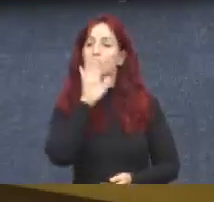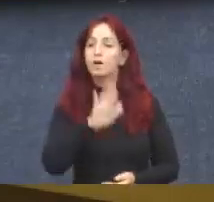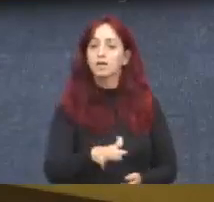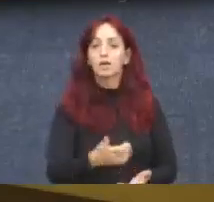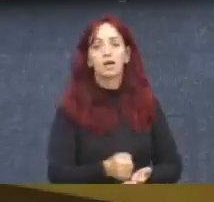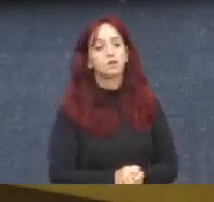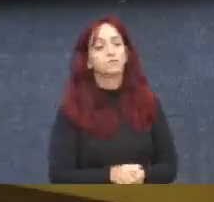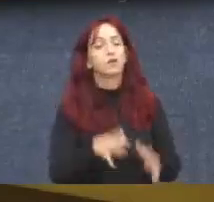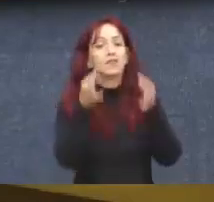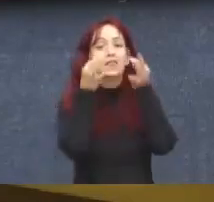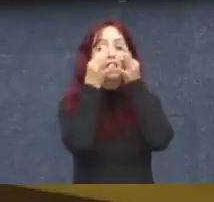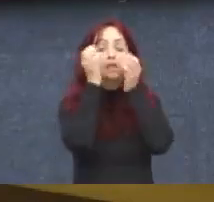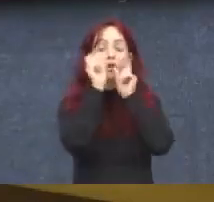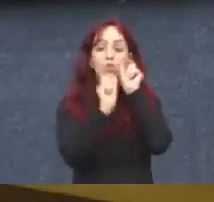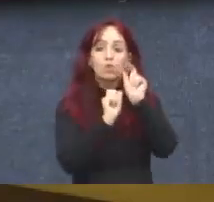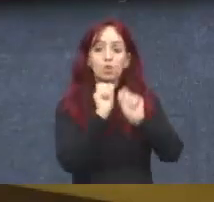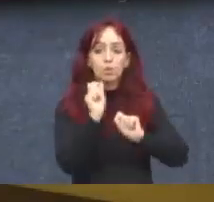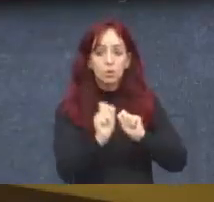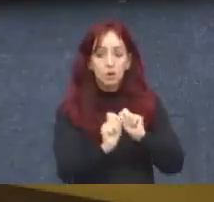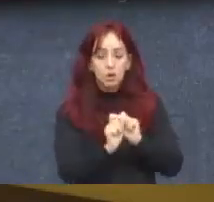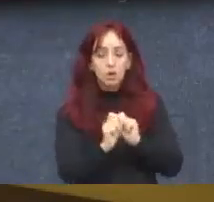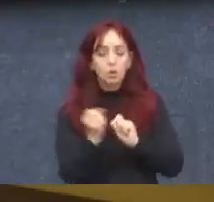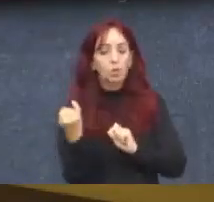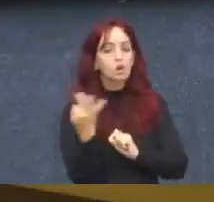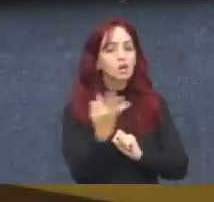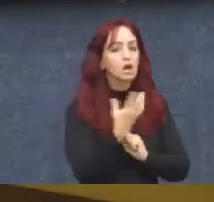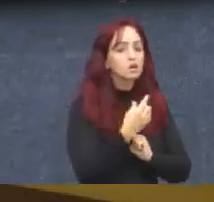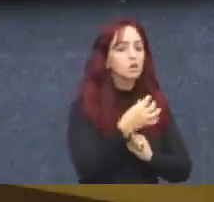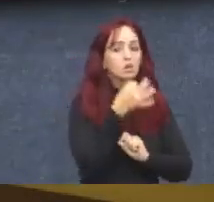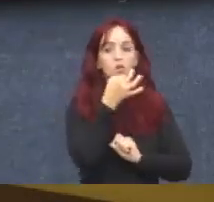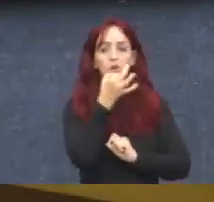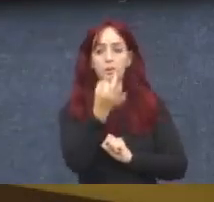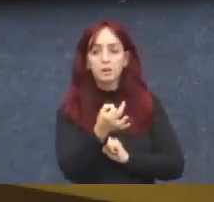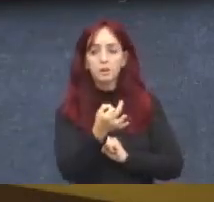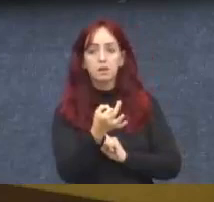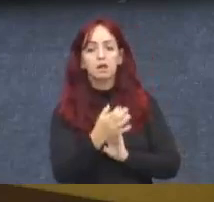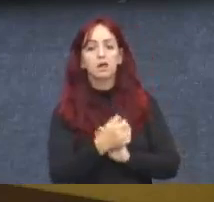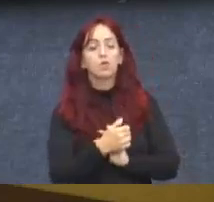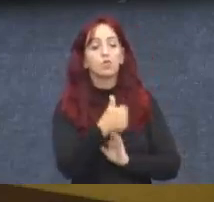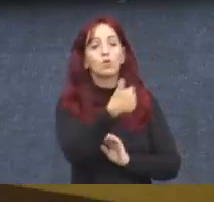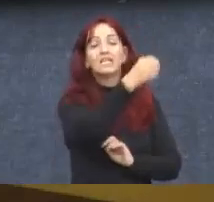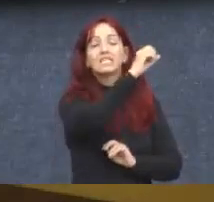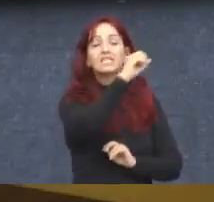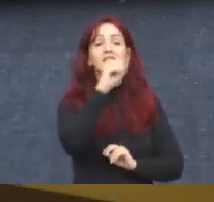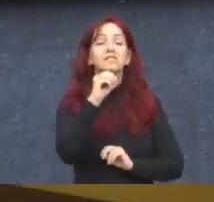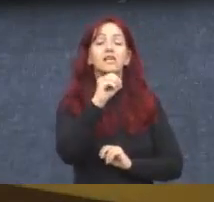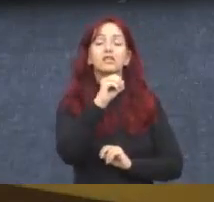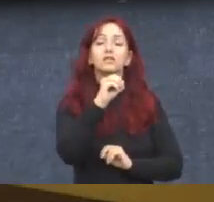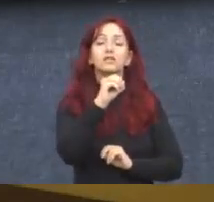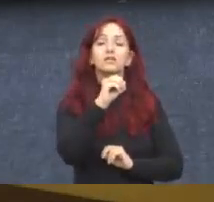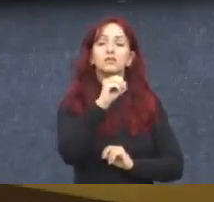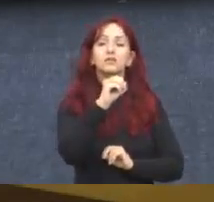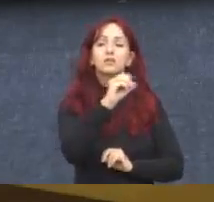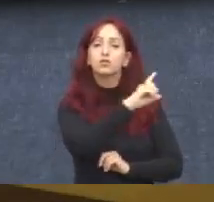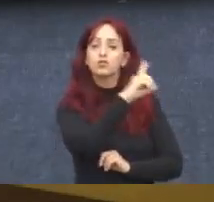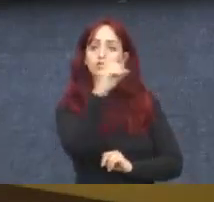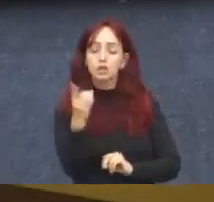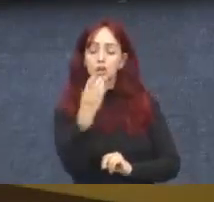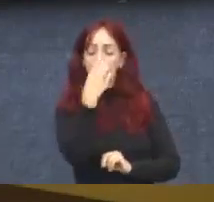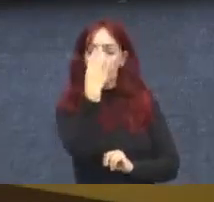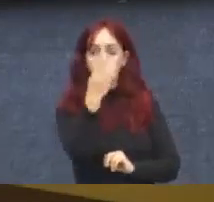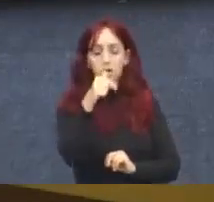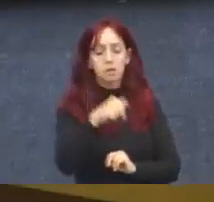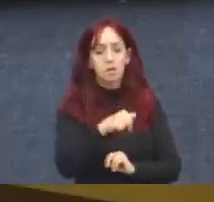ficarei atento, presidente, quanto à sua manifestação dos seus 100 dias na frente, né, da presidência aqui da